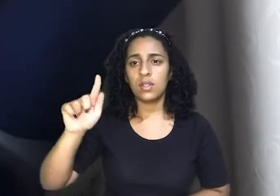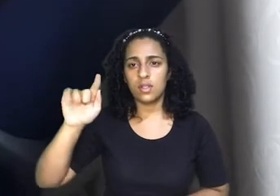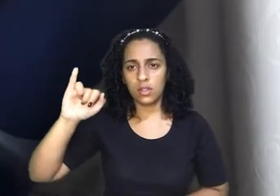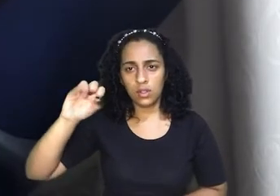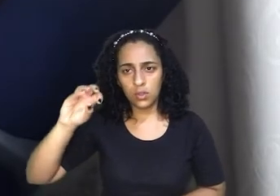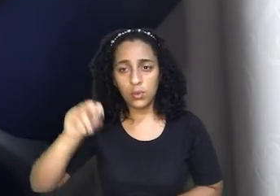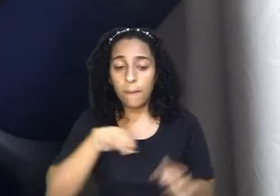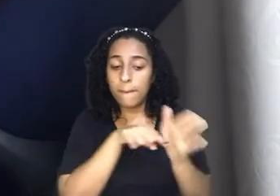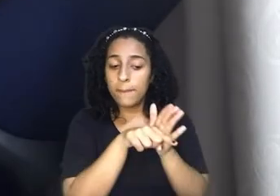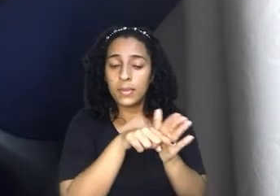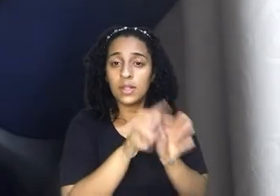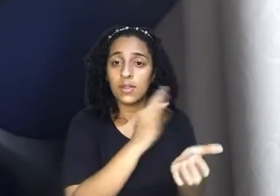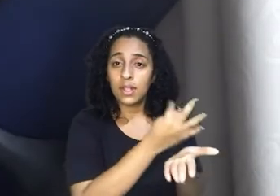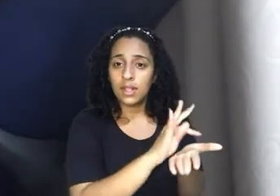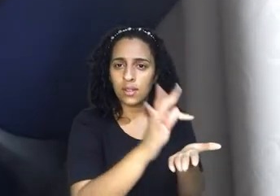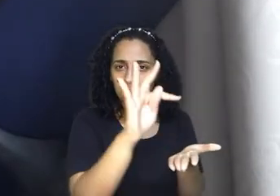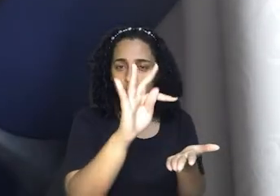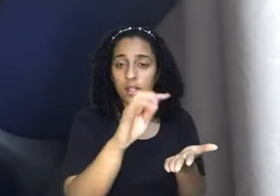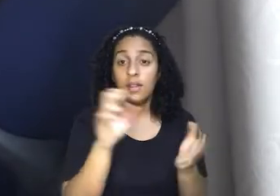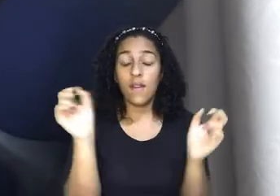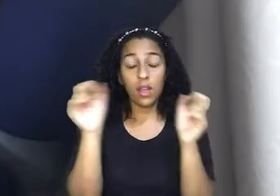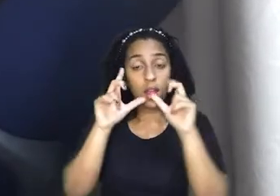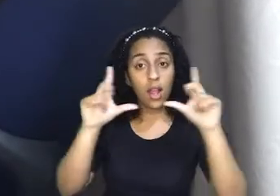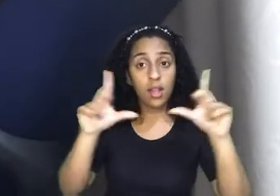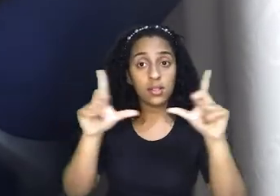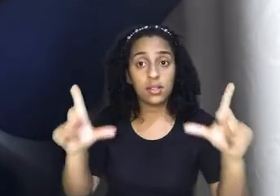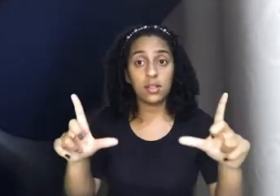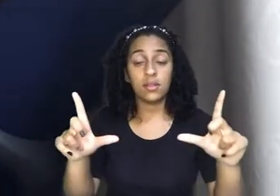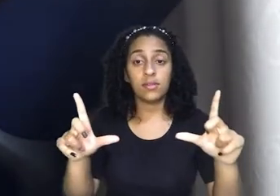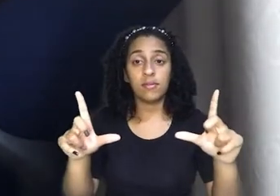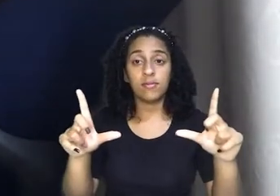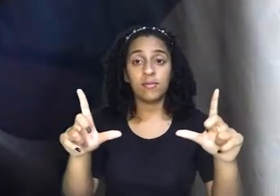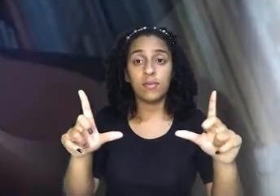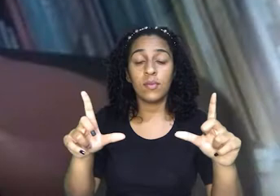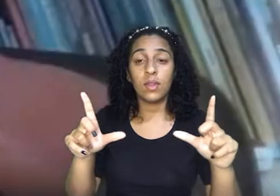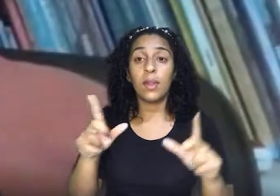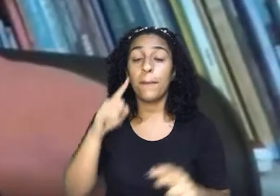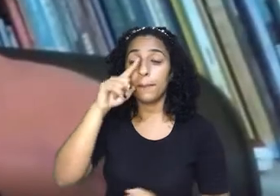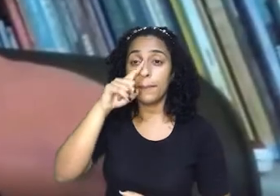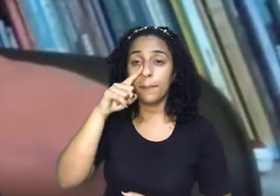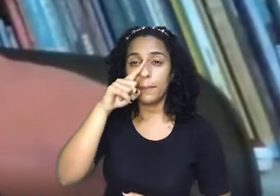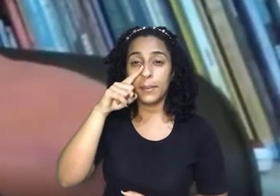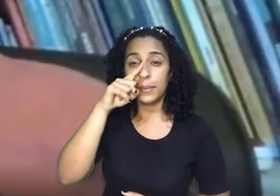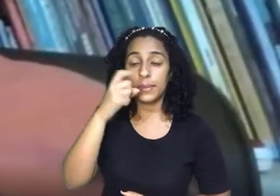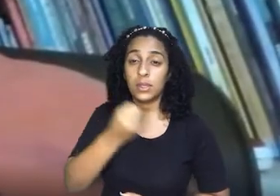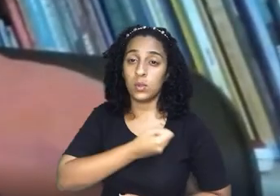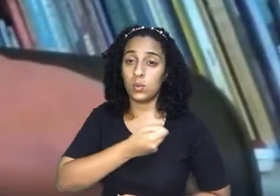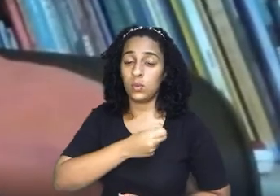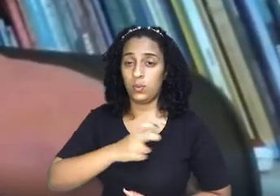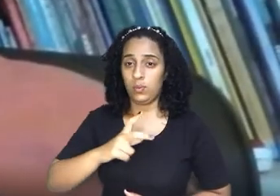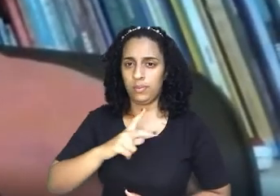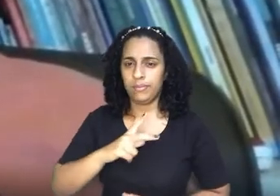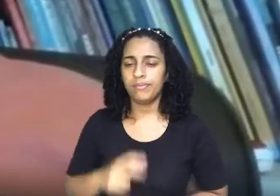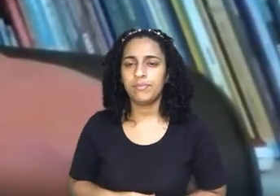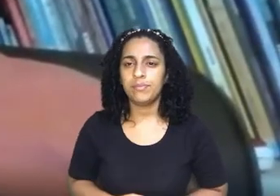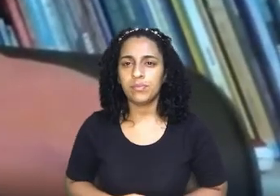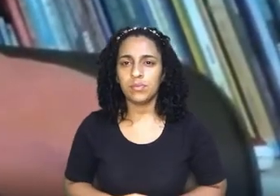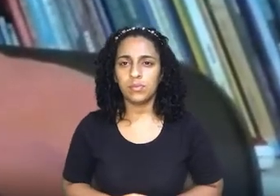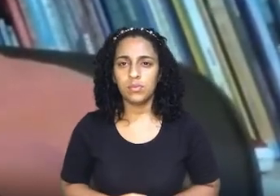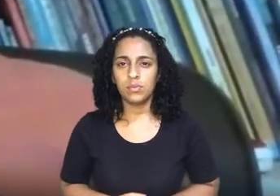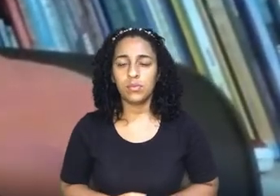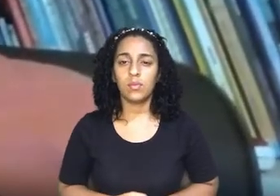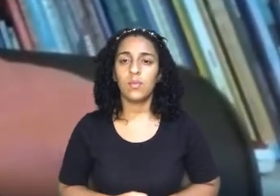pesquisador de tecnologias digitais e ele alerta para os riscos desse intenso o fluxo de dados ao extrair